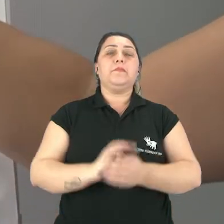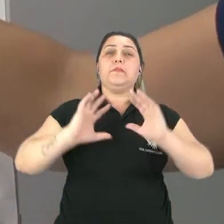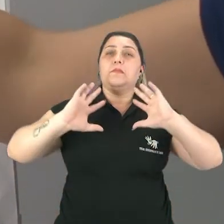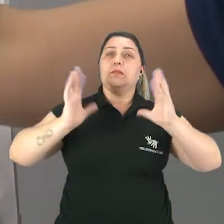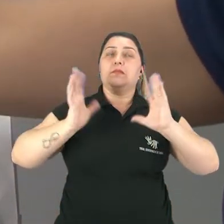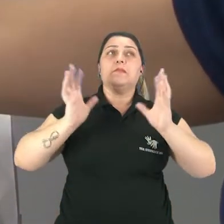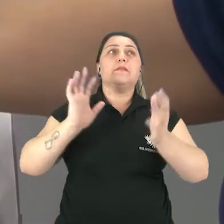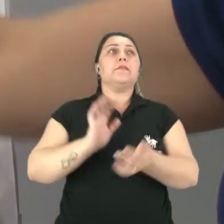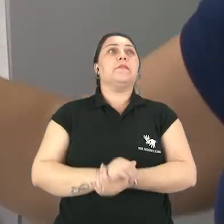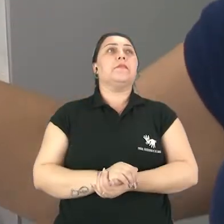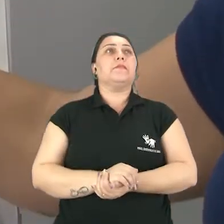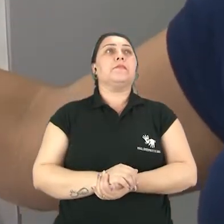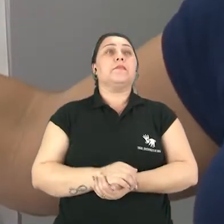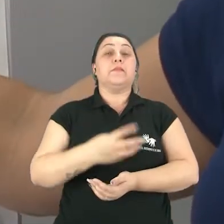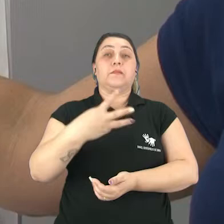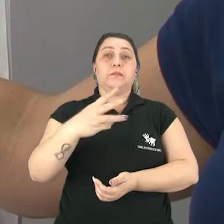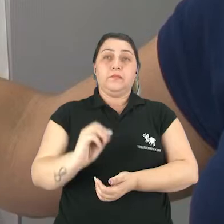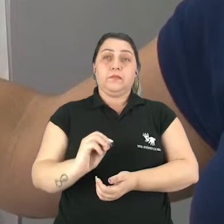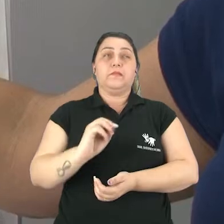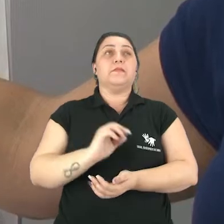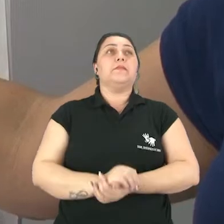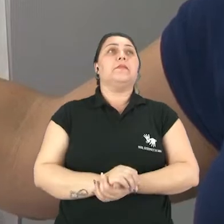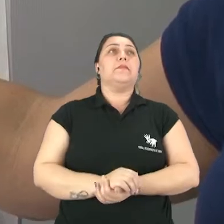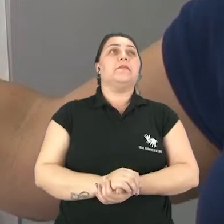Jogar bola, 30